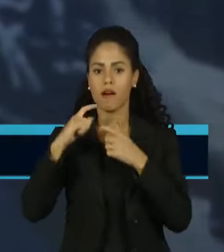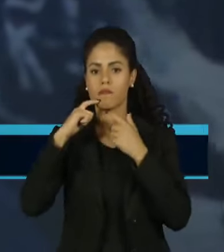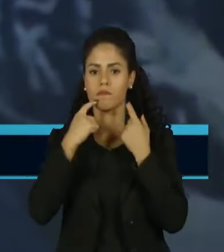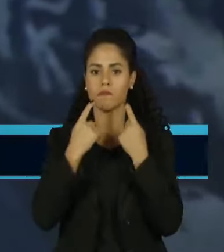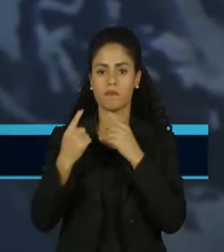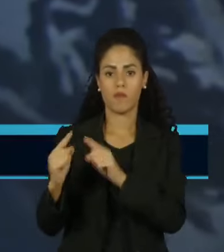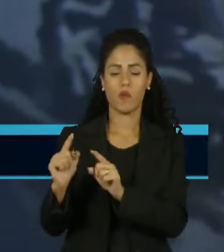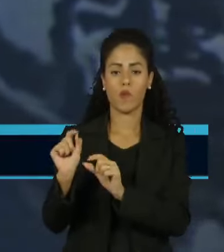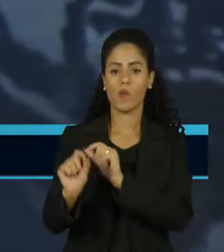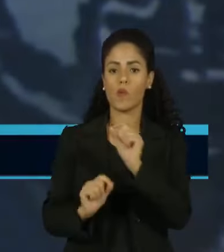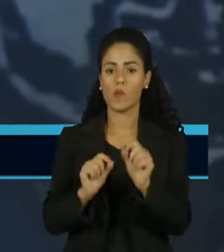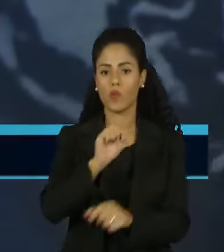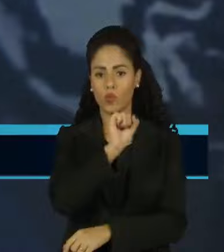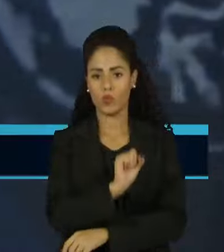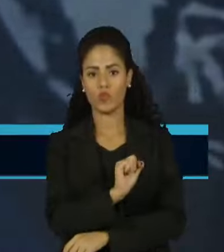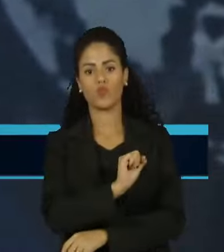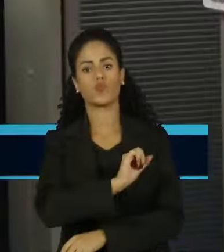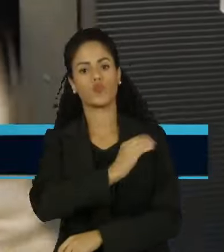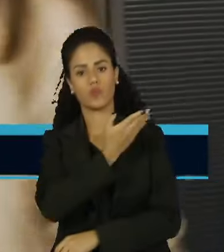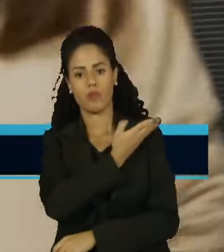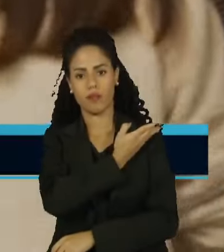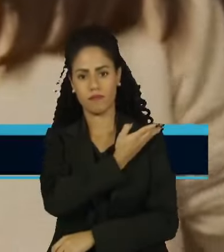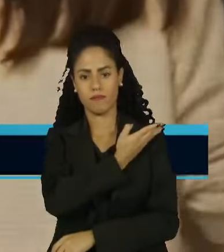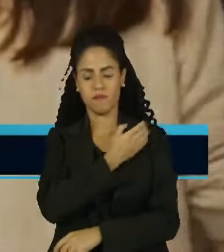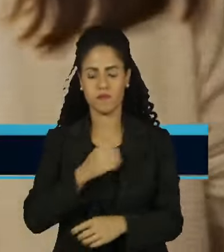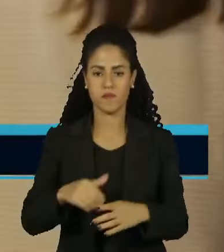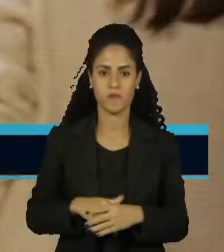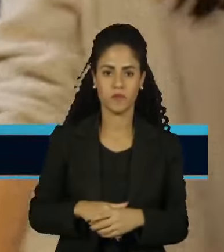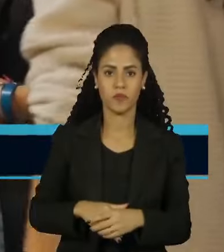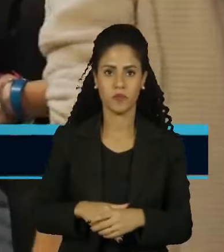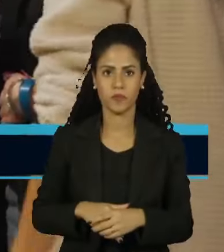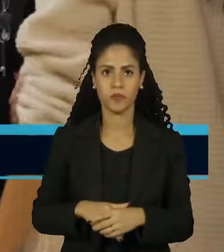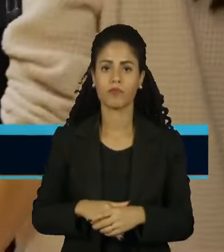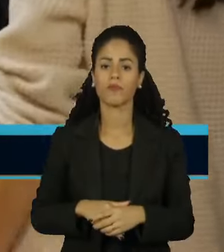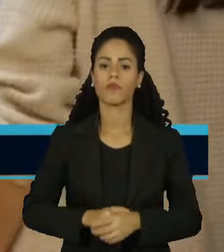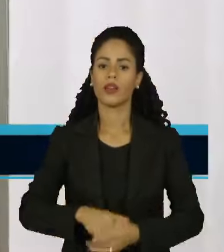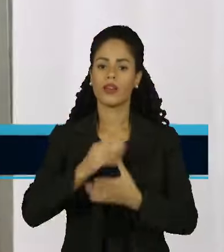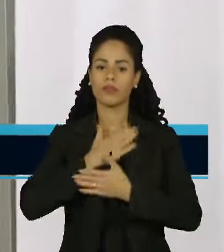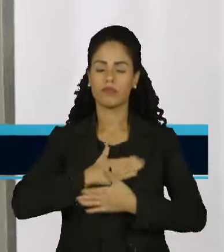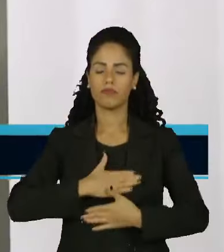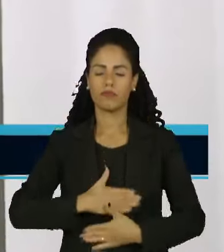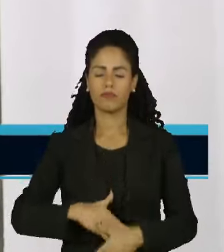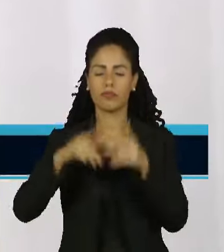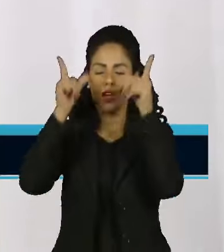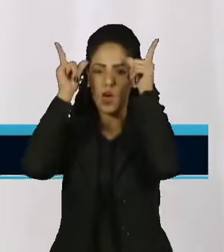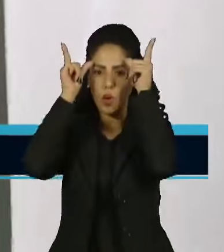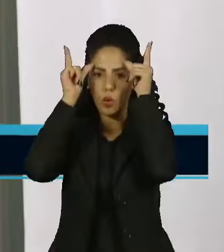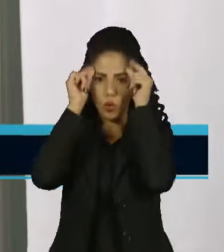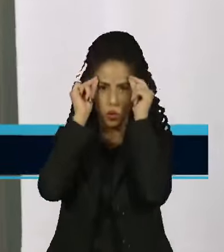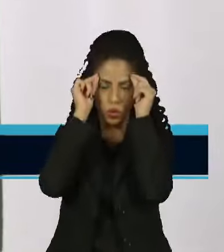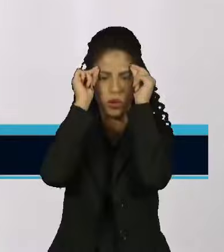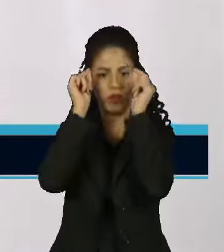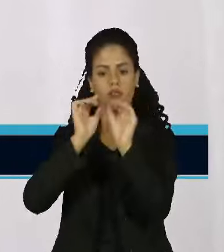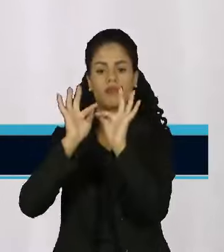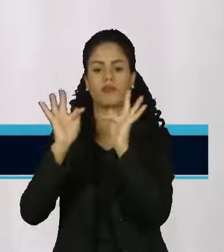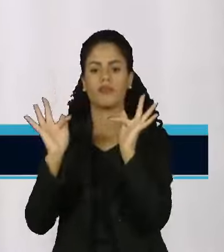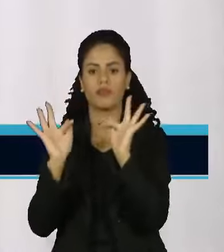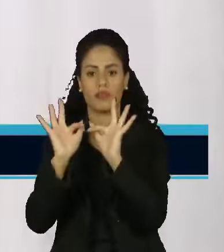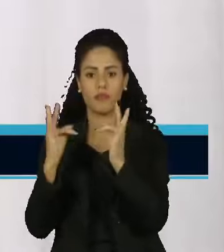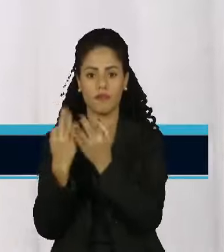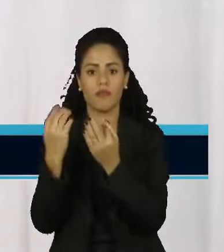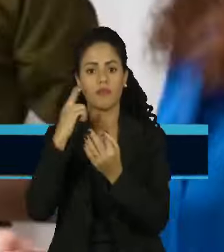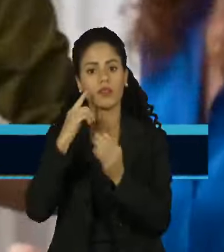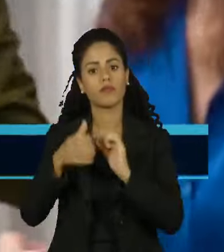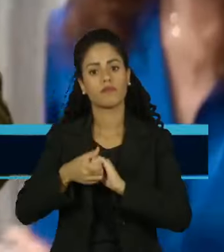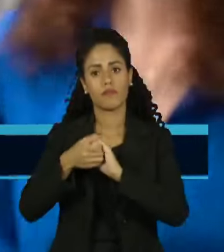contra a ofensiva no sul da Faixa de Gaza alívio Este era o sentimento no reencontro de Fernando Simon marman